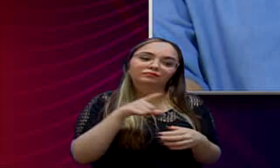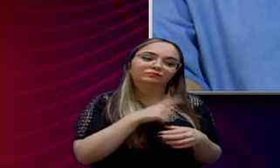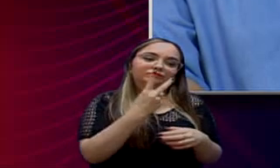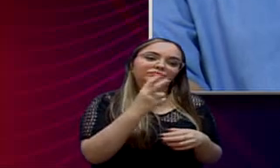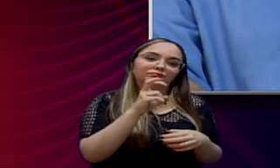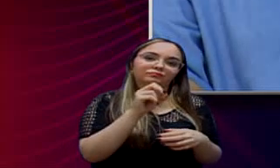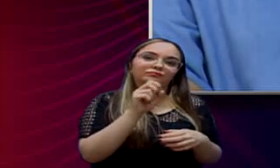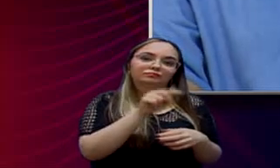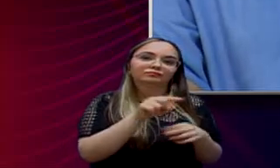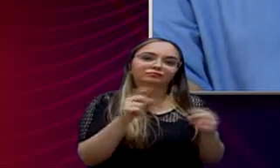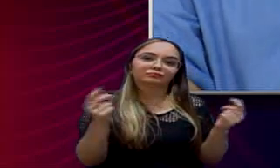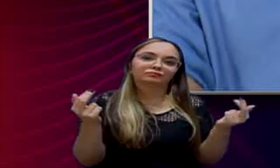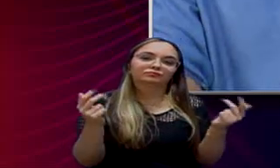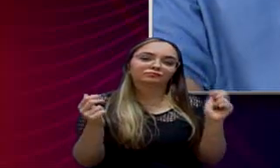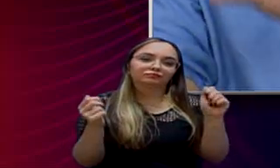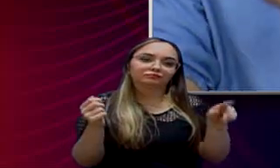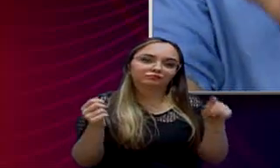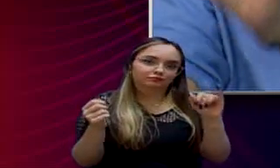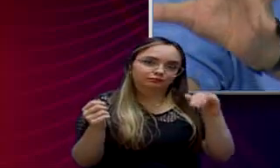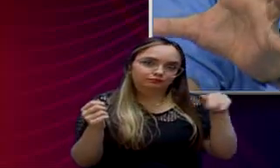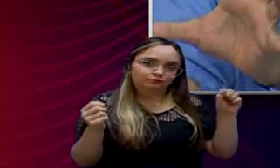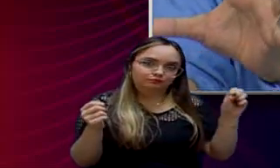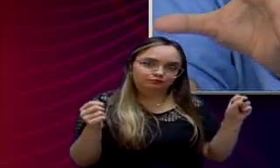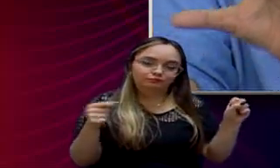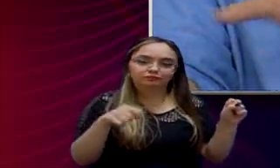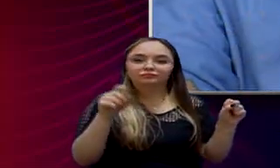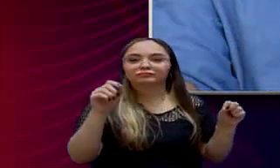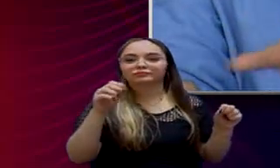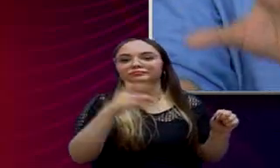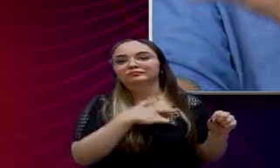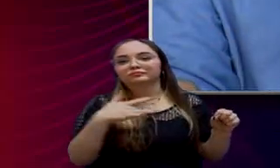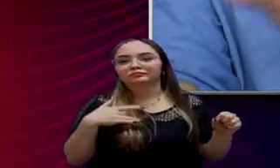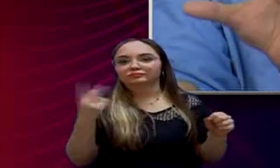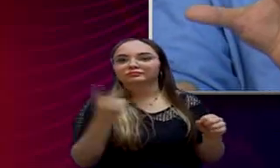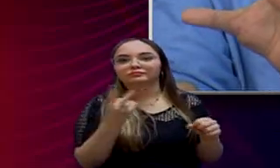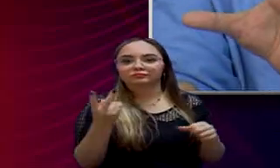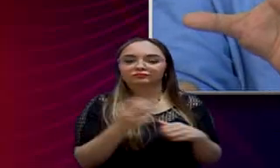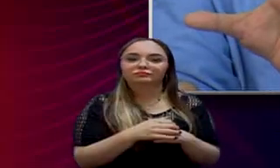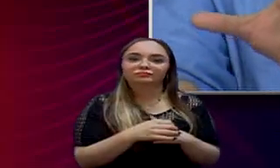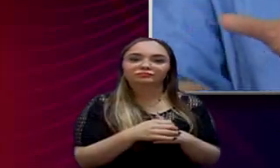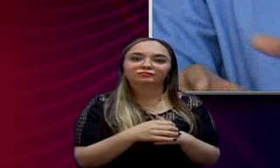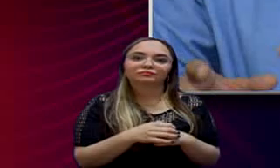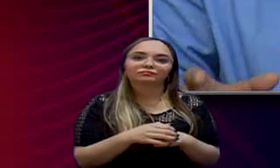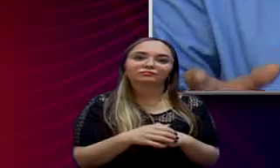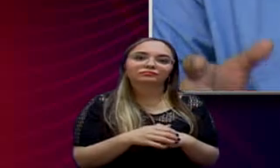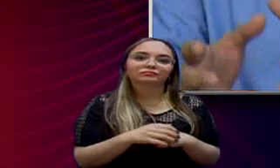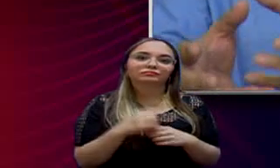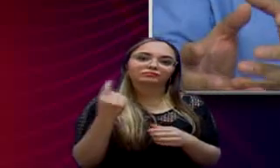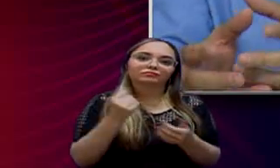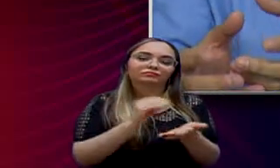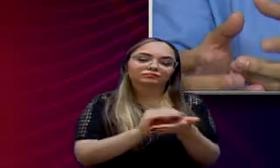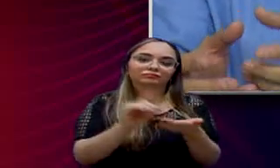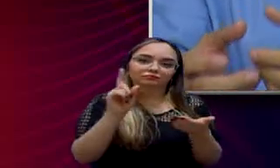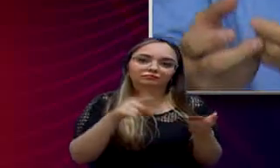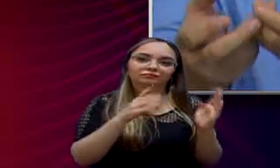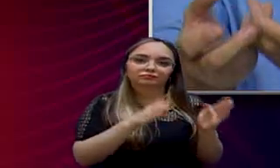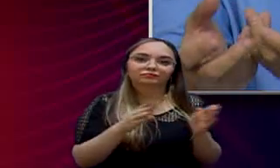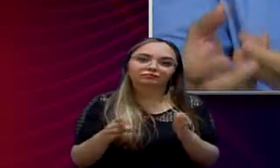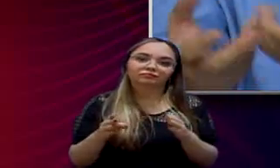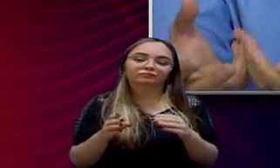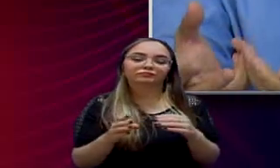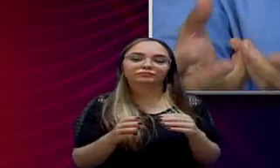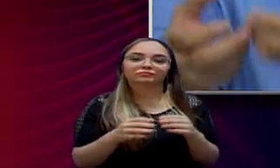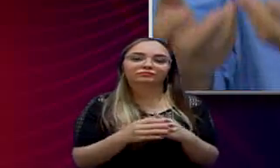mil lá na Previdência previsto para esse tipo de despesa então aqui quando a gente fala de investimento é investir em estruturação